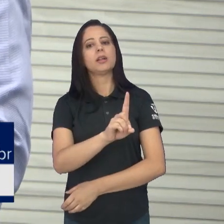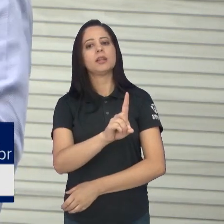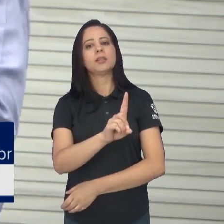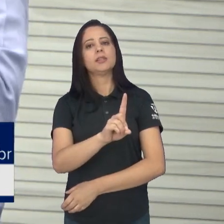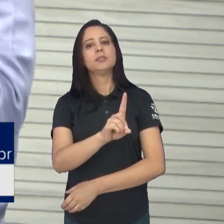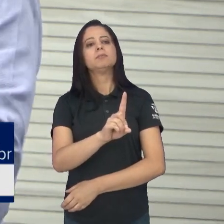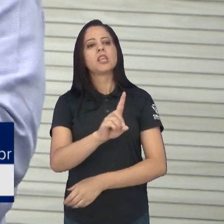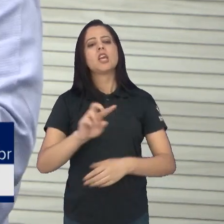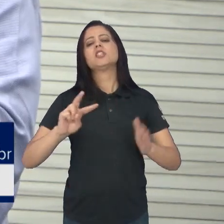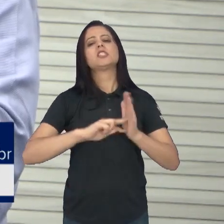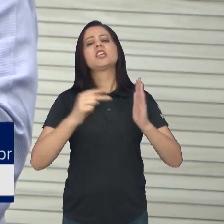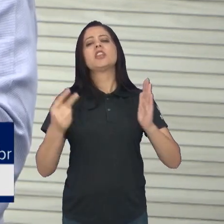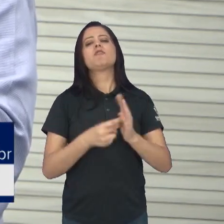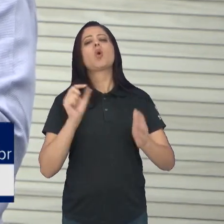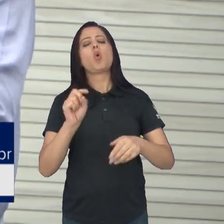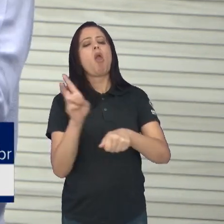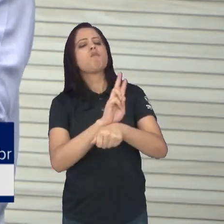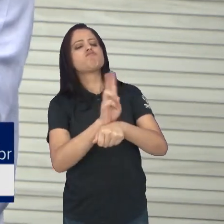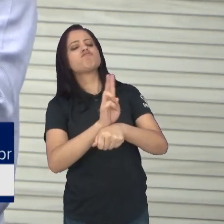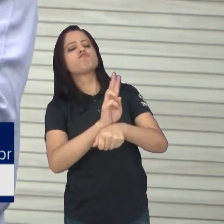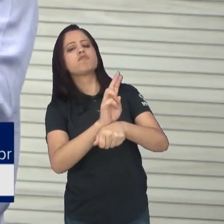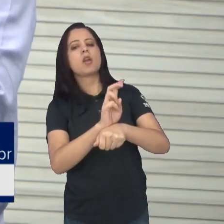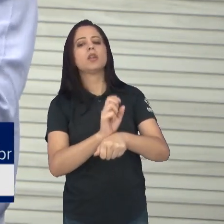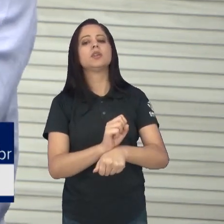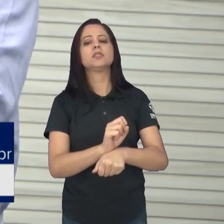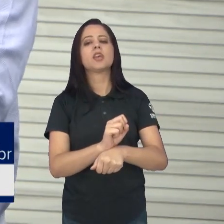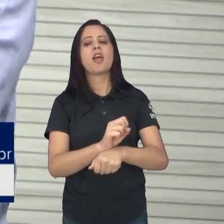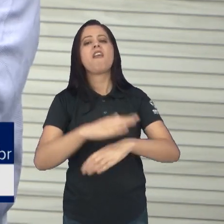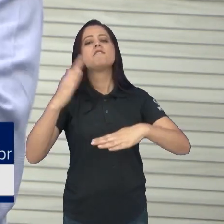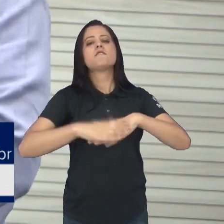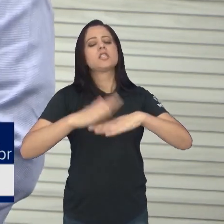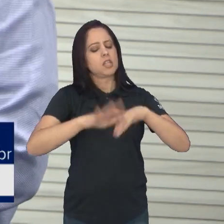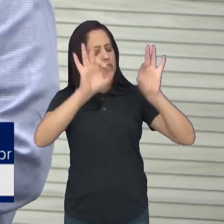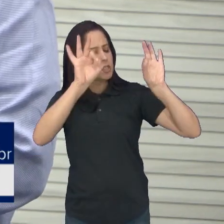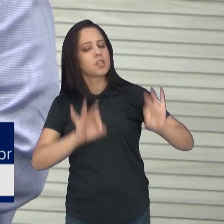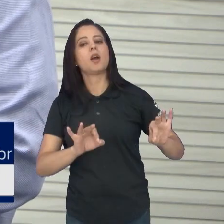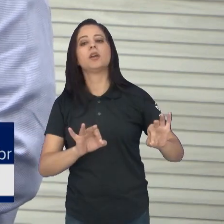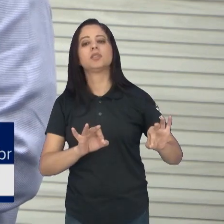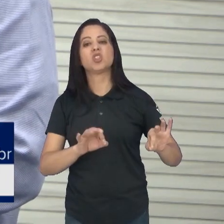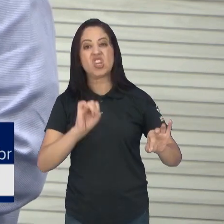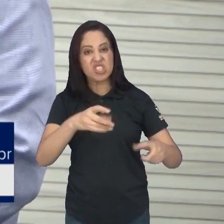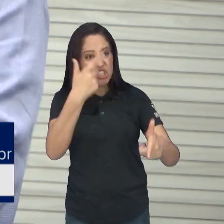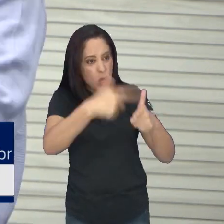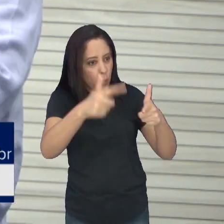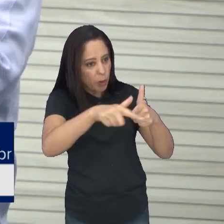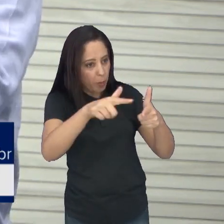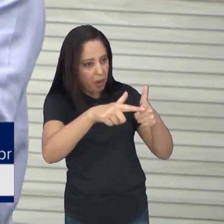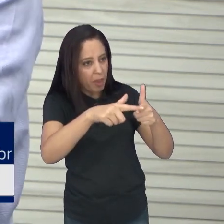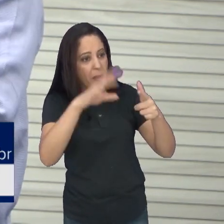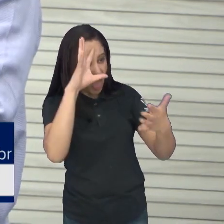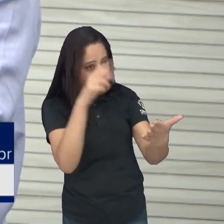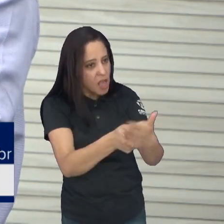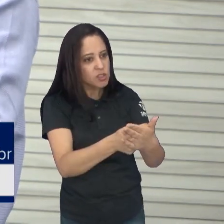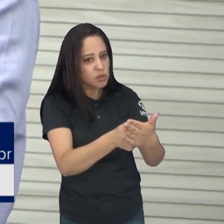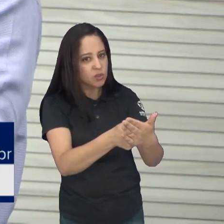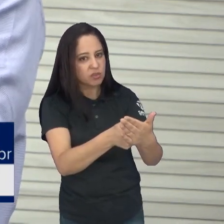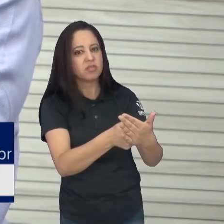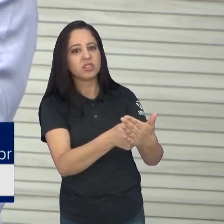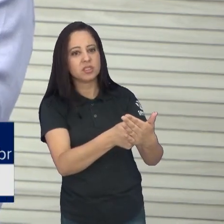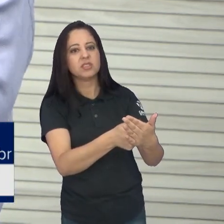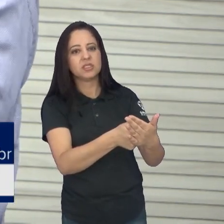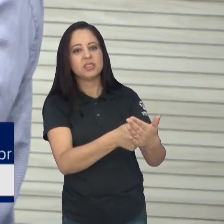função, que é fiscalizar. Ir lá e fazer e resolver o problema. E se o problema é resolvido, entender como